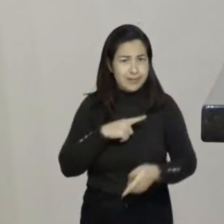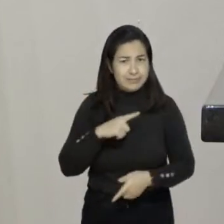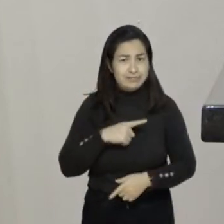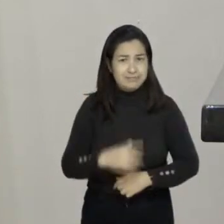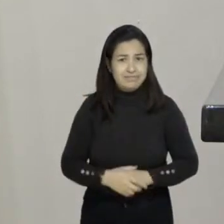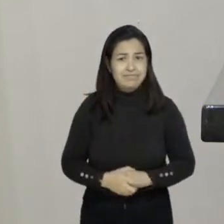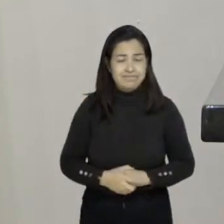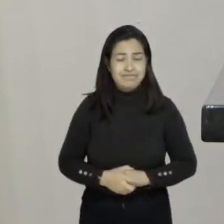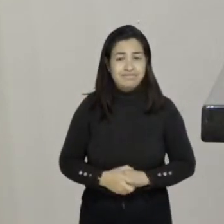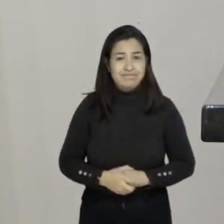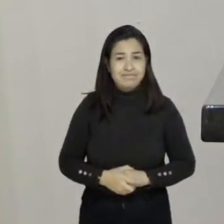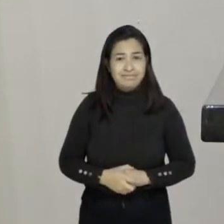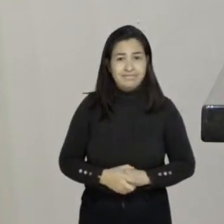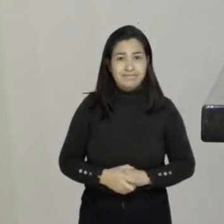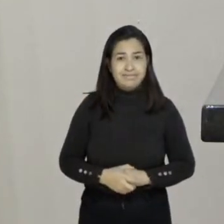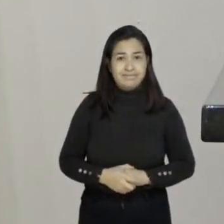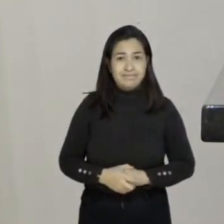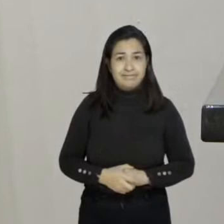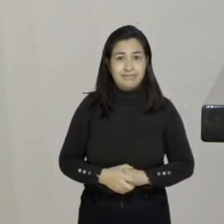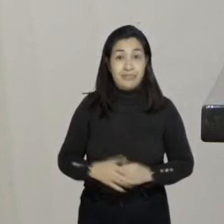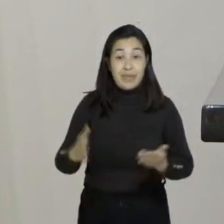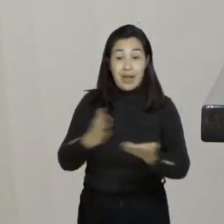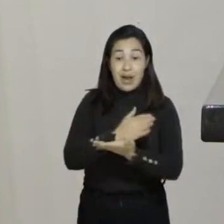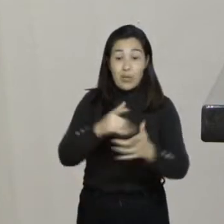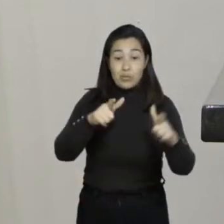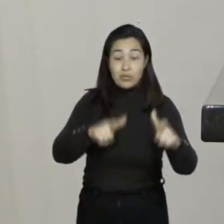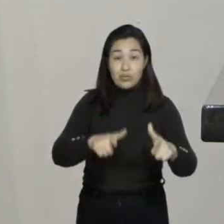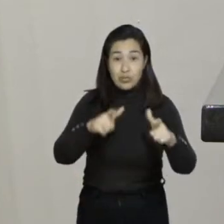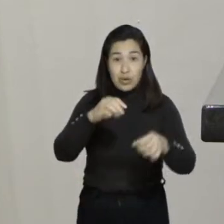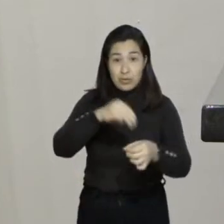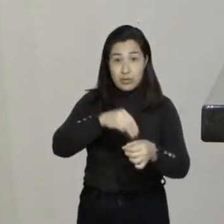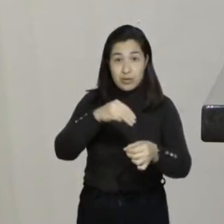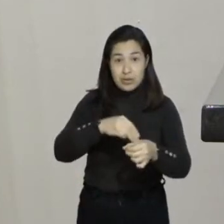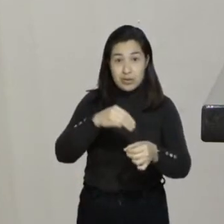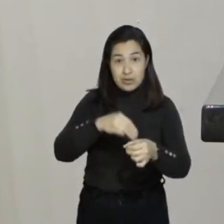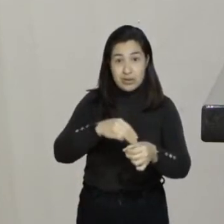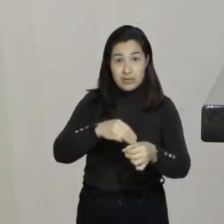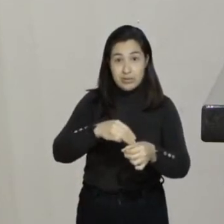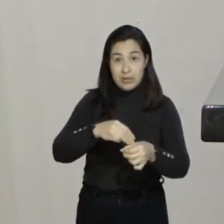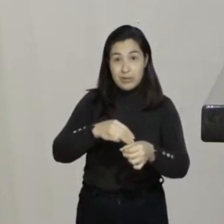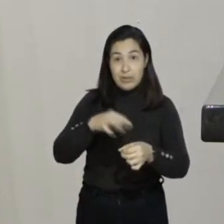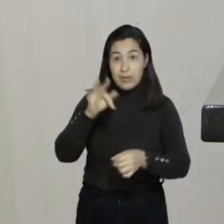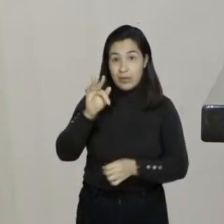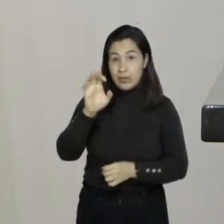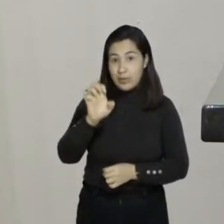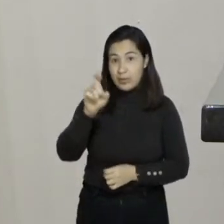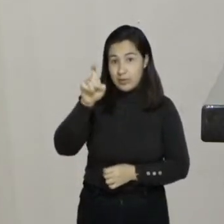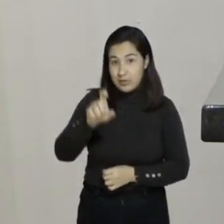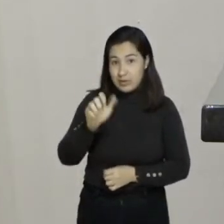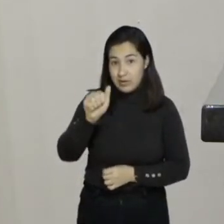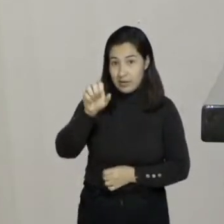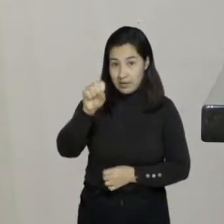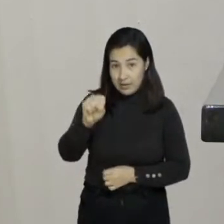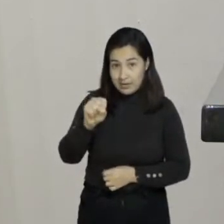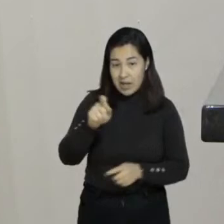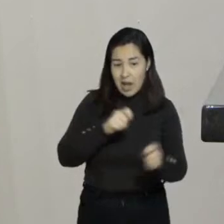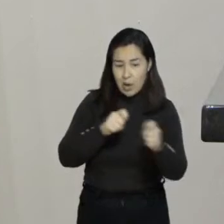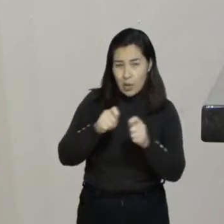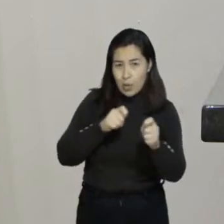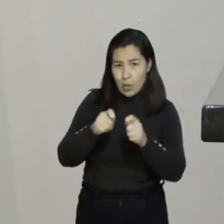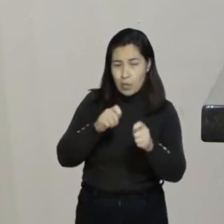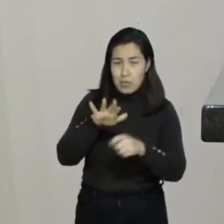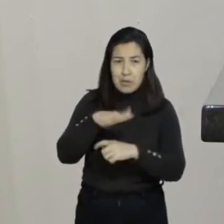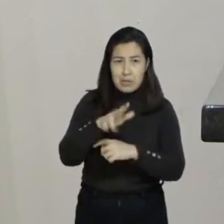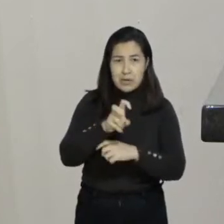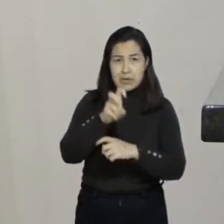e mais alguma cidades como forte works em no Texas economizou ao longo de cinco anos em torno